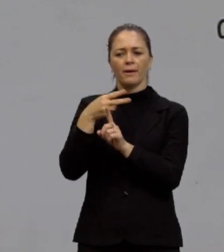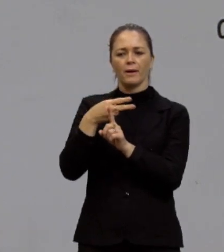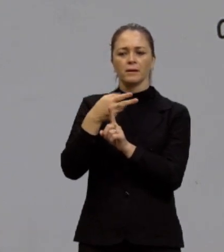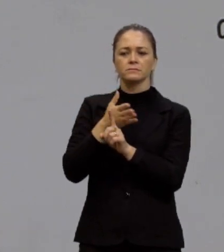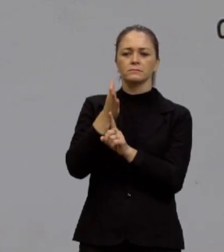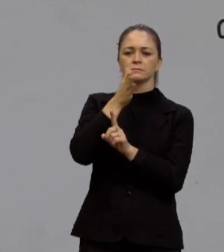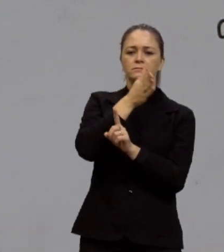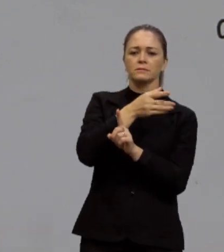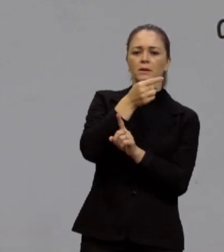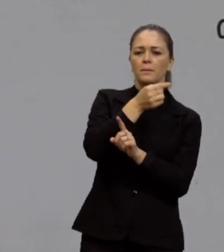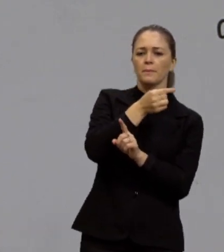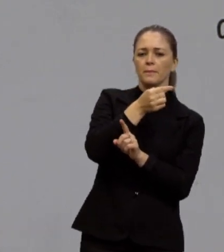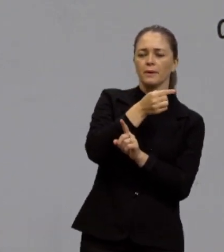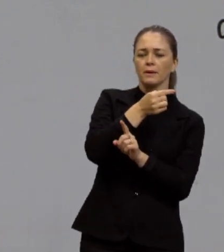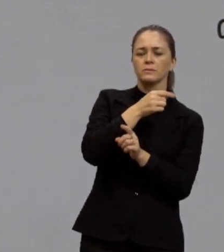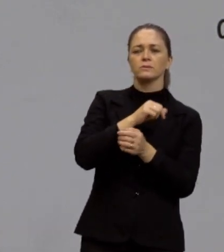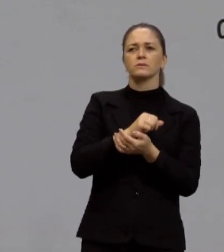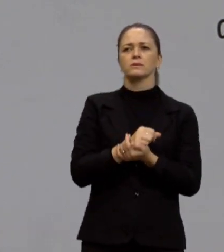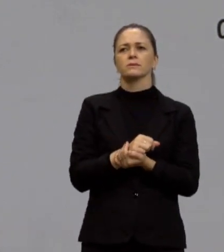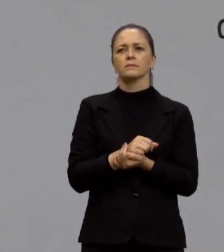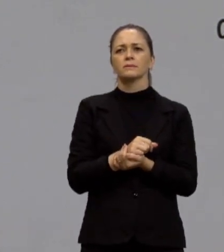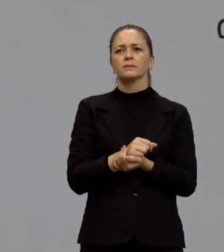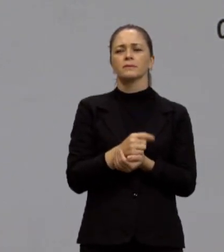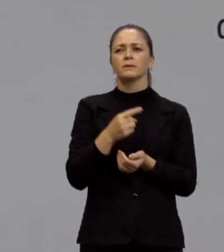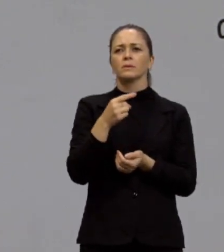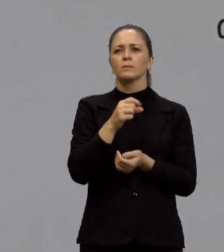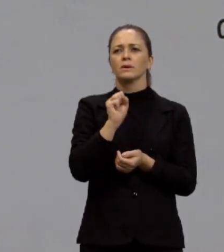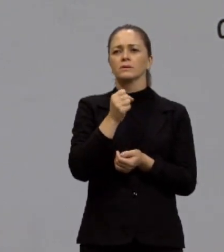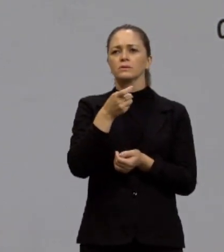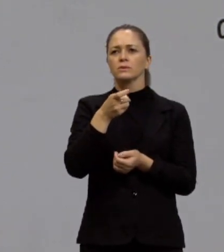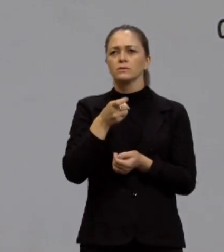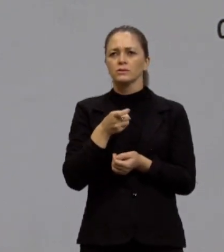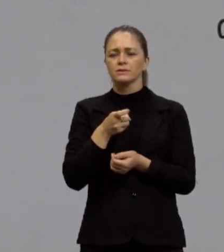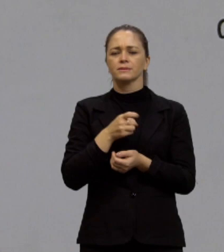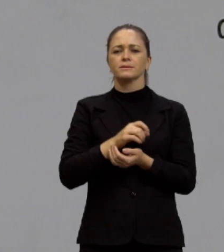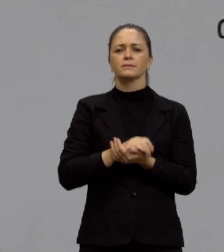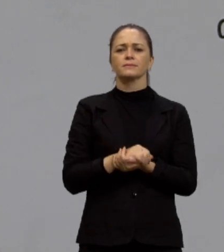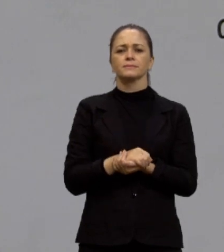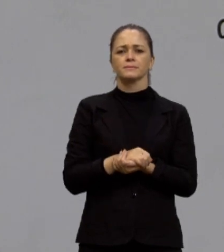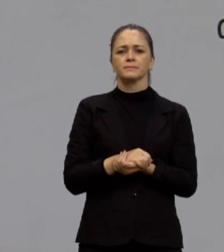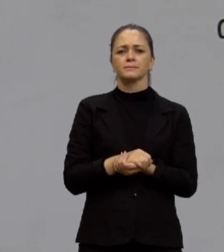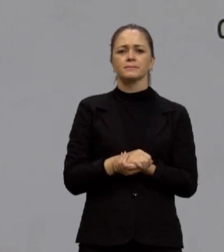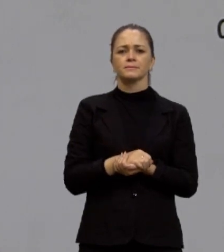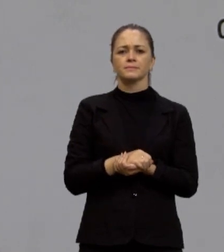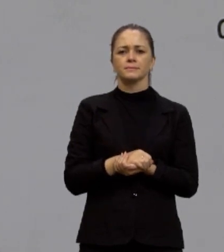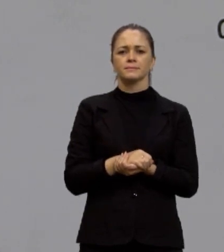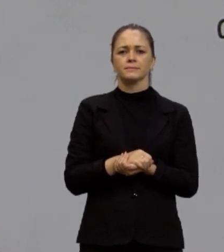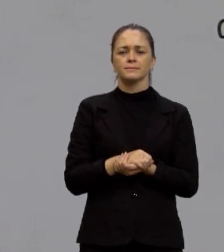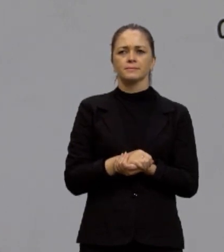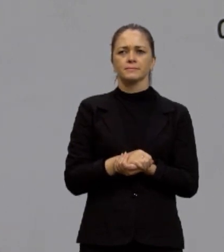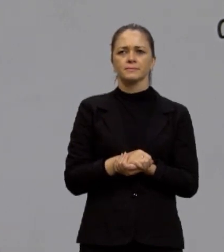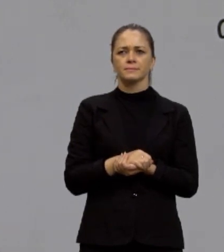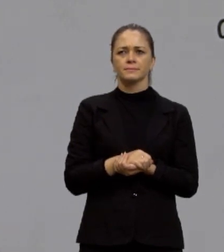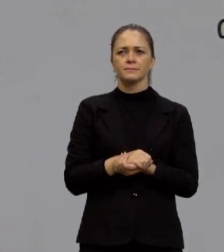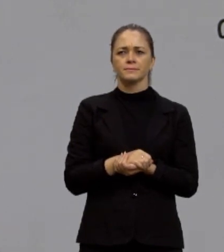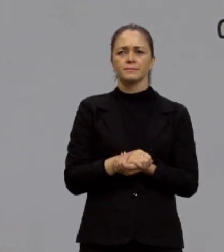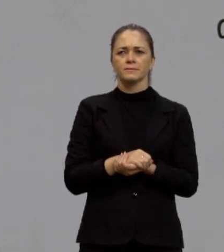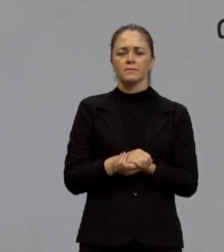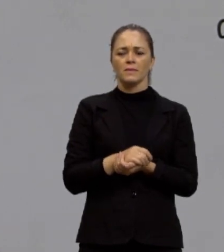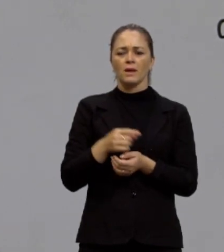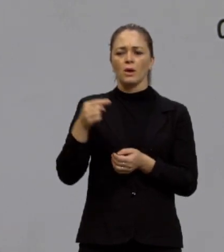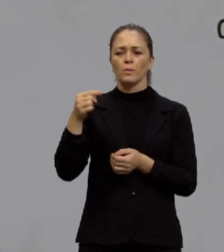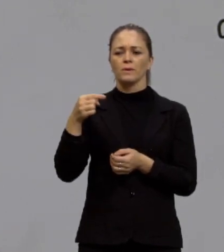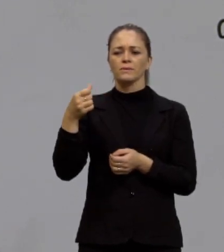eu tirá-lo daqui eu tenho que subtrair. Então, eu vou subtrair lá no início, também antes do sinal de igual. O